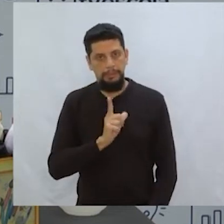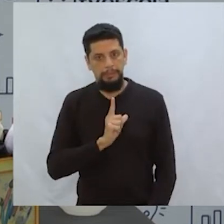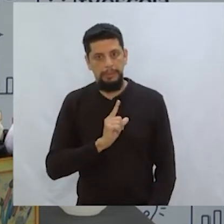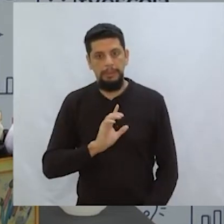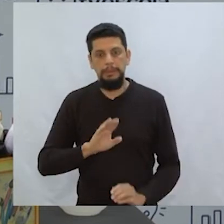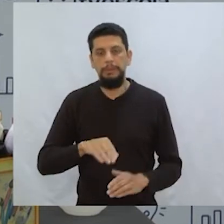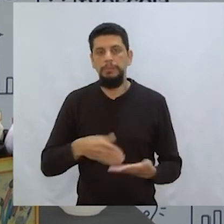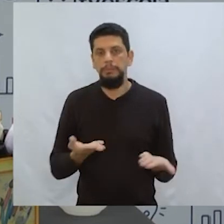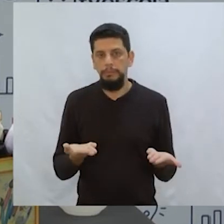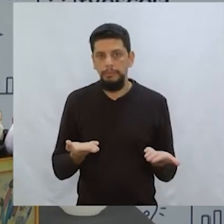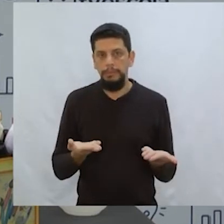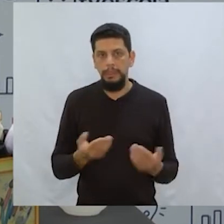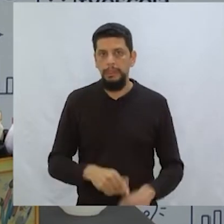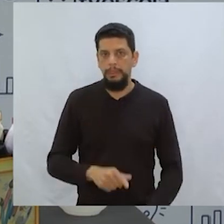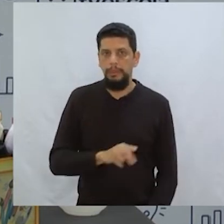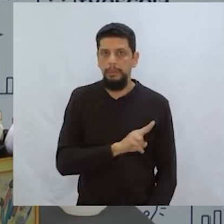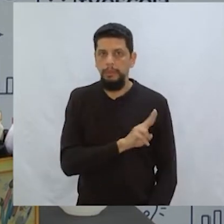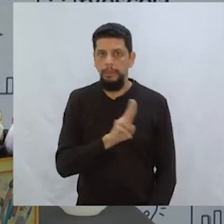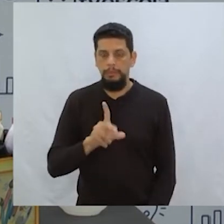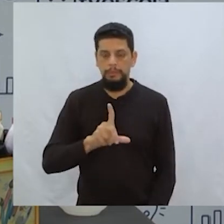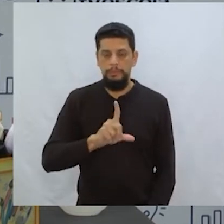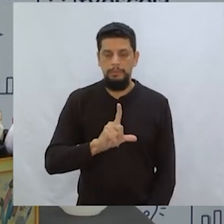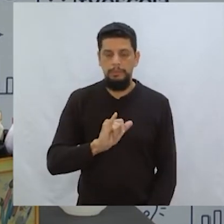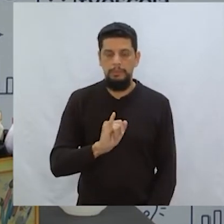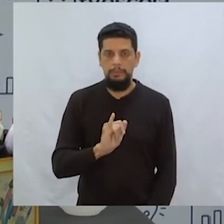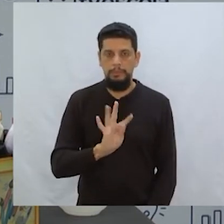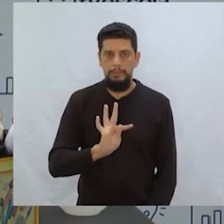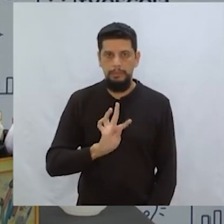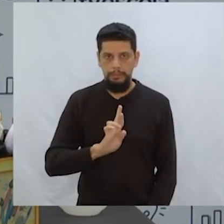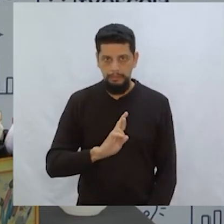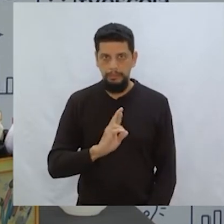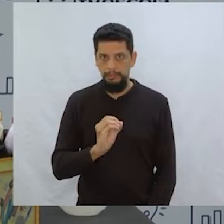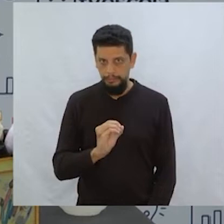possui. E daí a gente chama de litro essa medida.